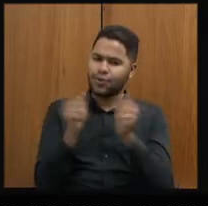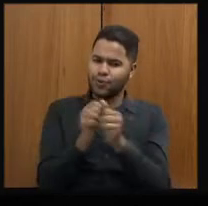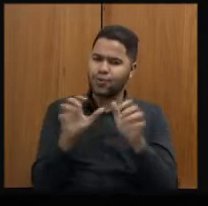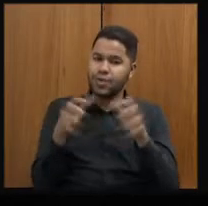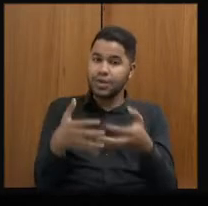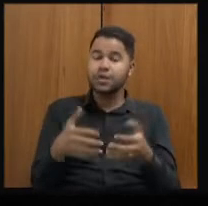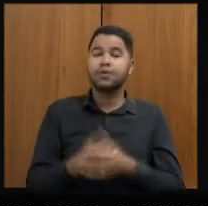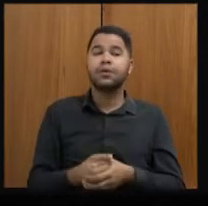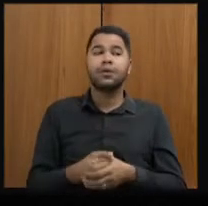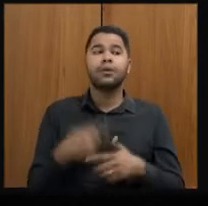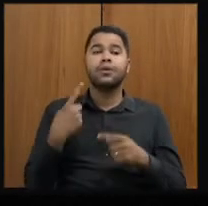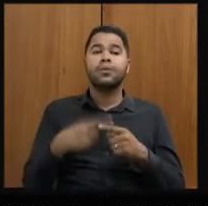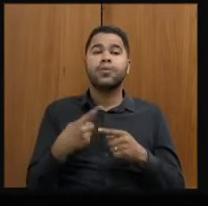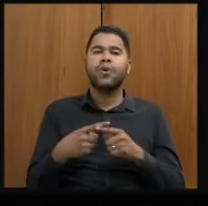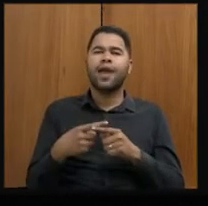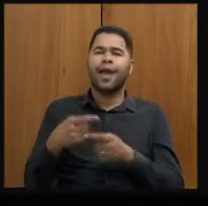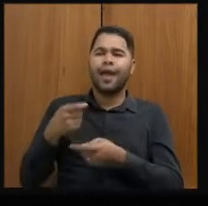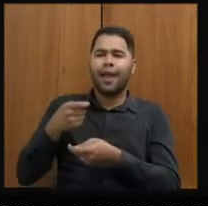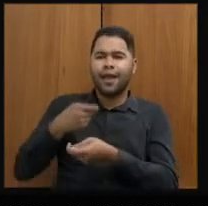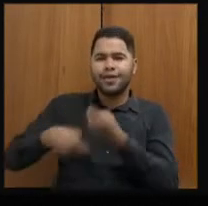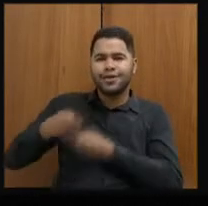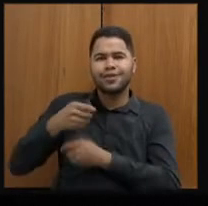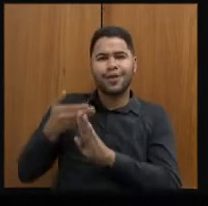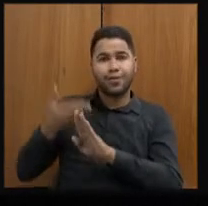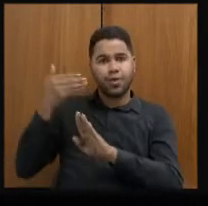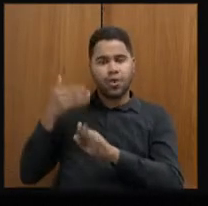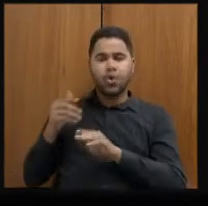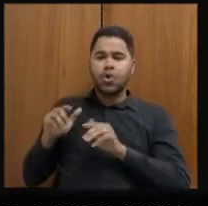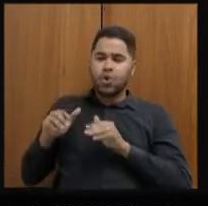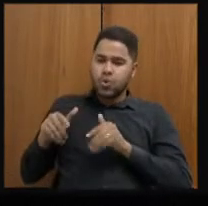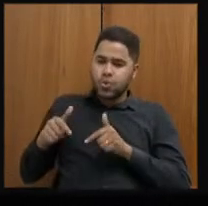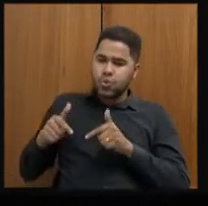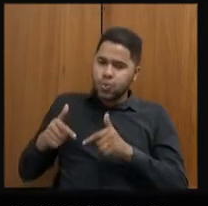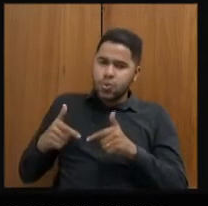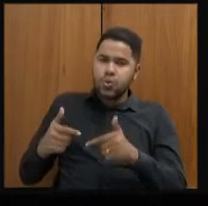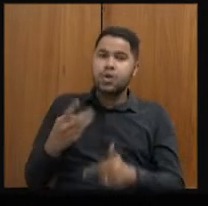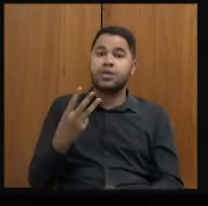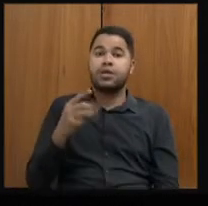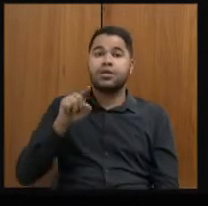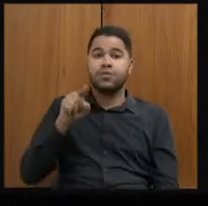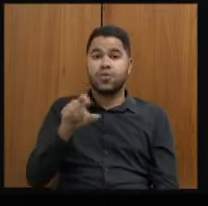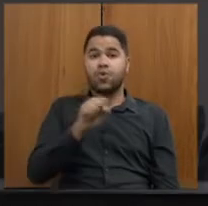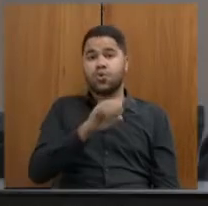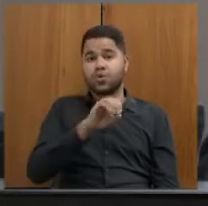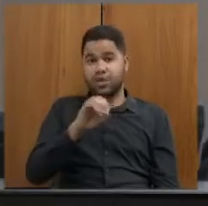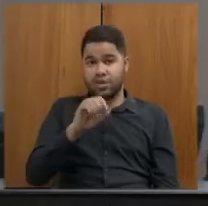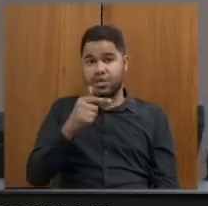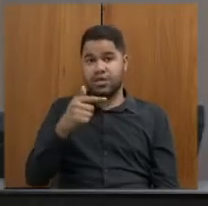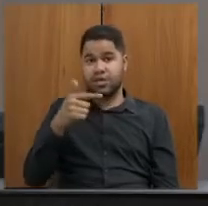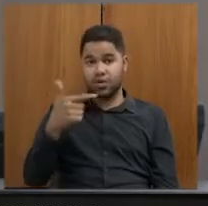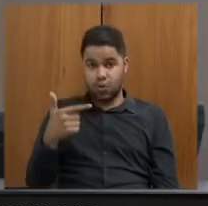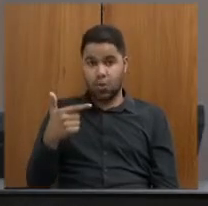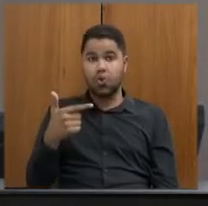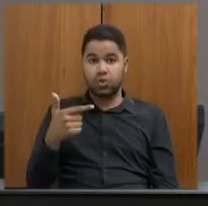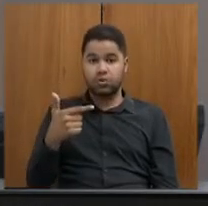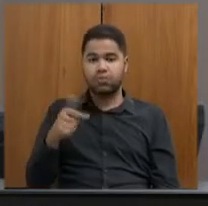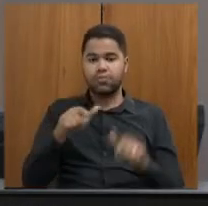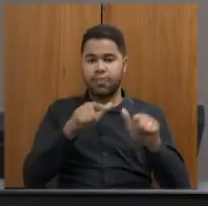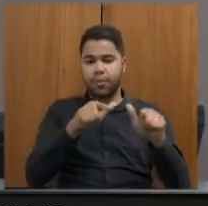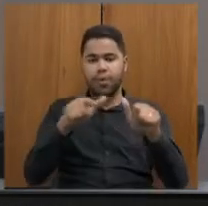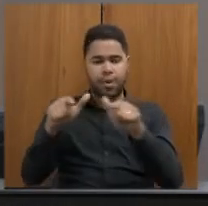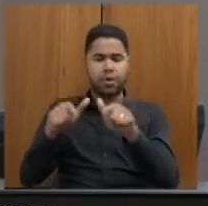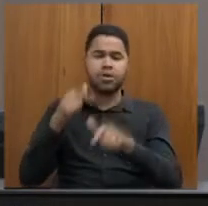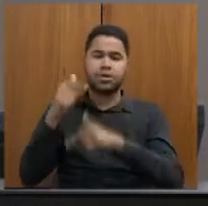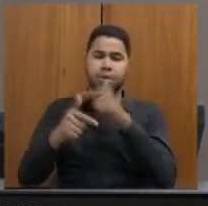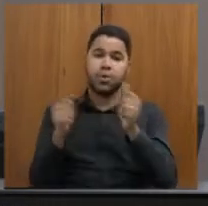porque na gestão passada o esforço foi feito entregaram 3.872 Tito e vamo